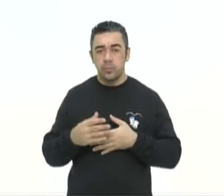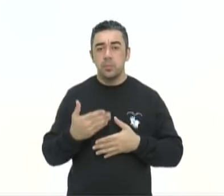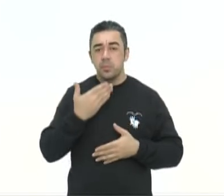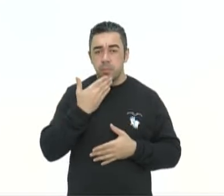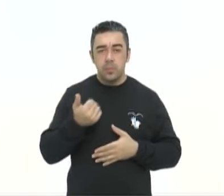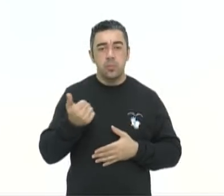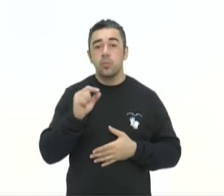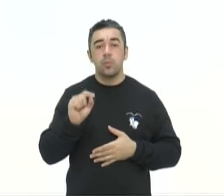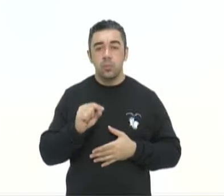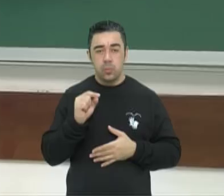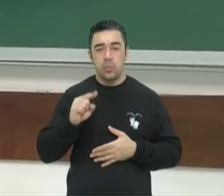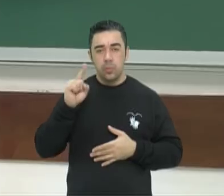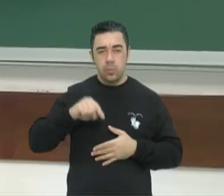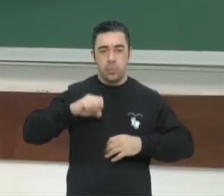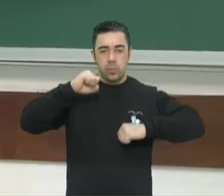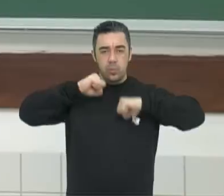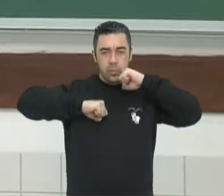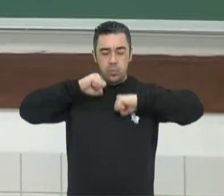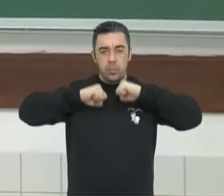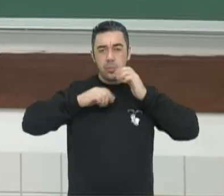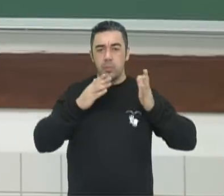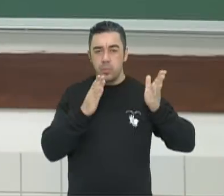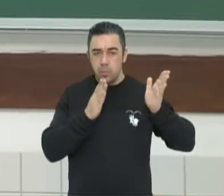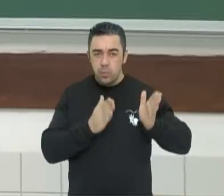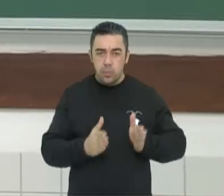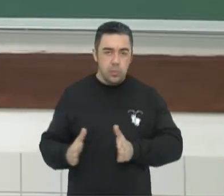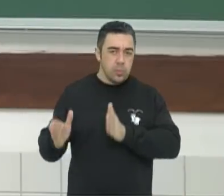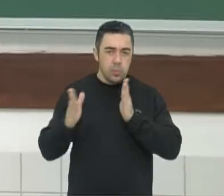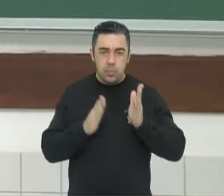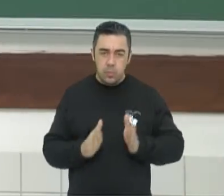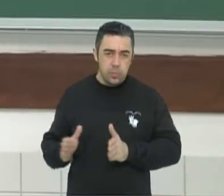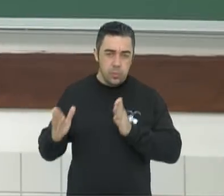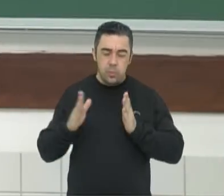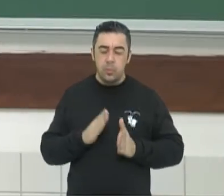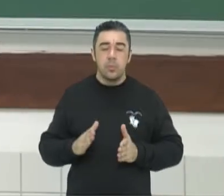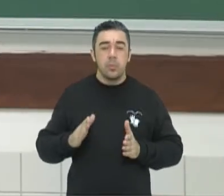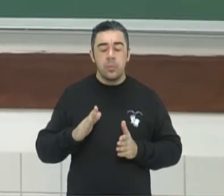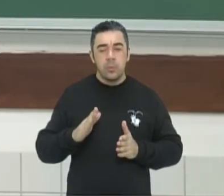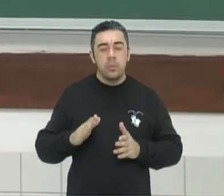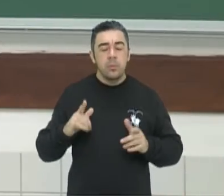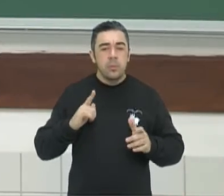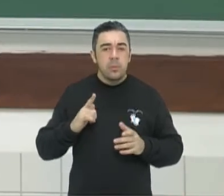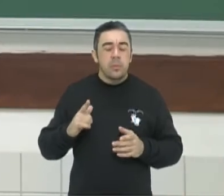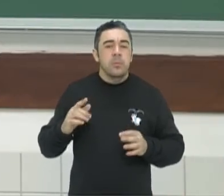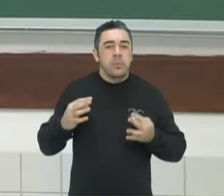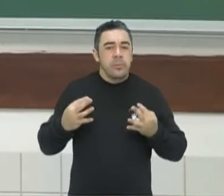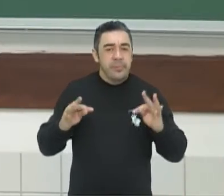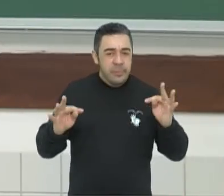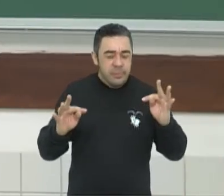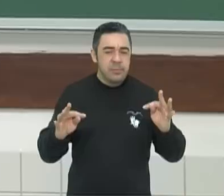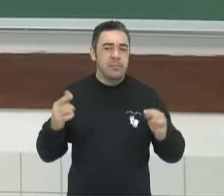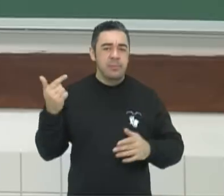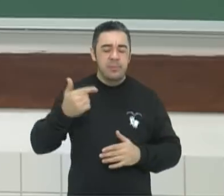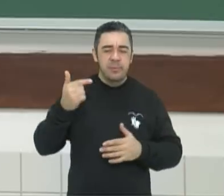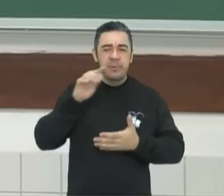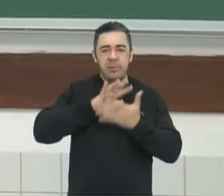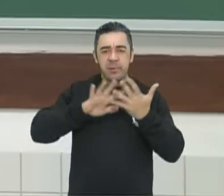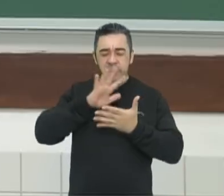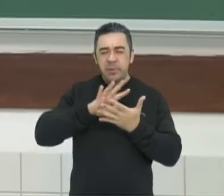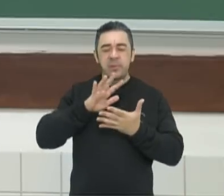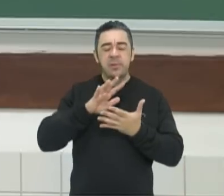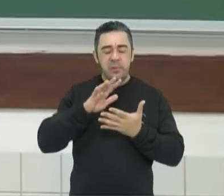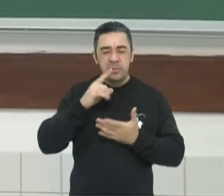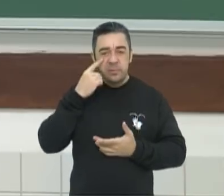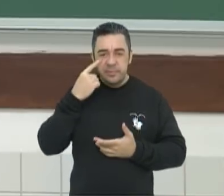a indústria, as fábricas. Entre essas inovações tecnológicas da segunda Revolução Industrial,